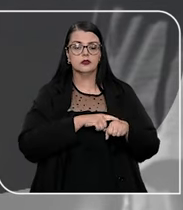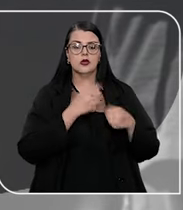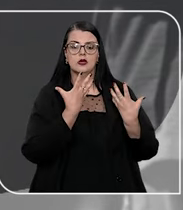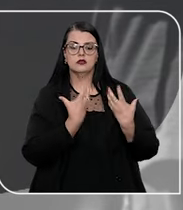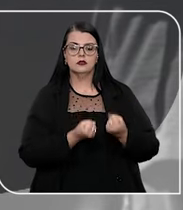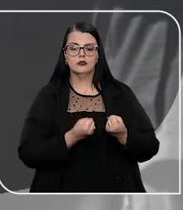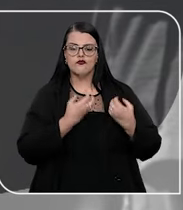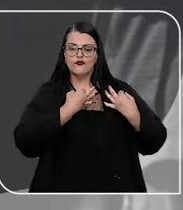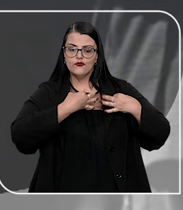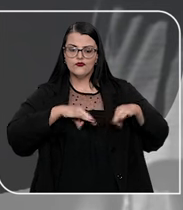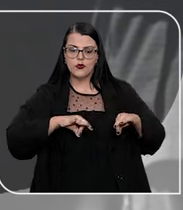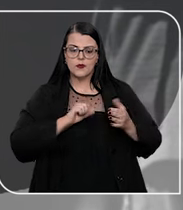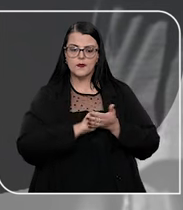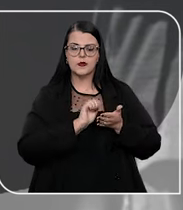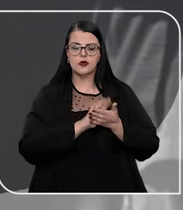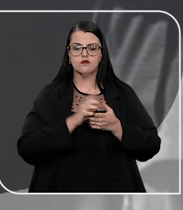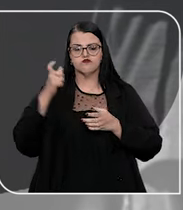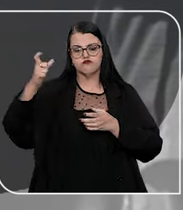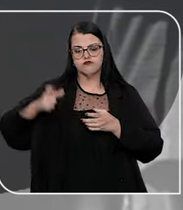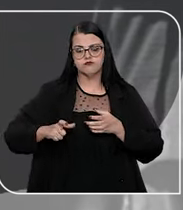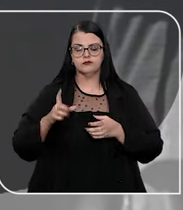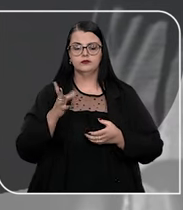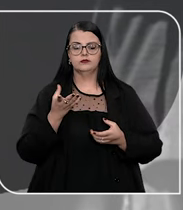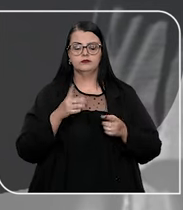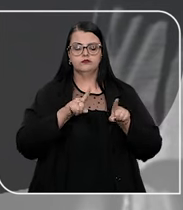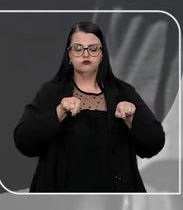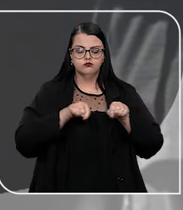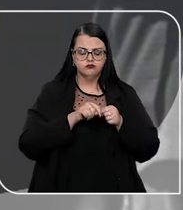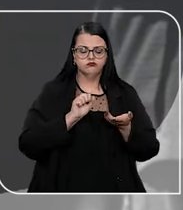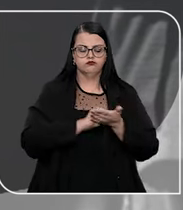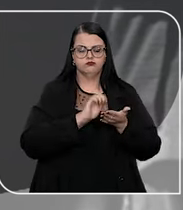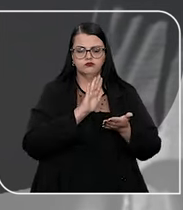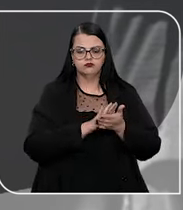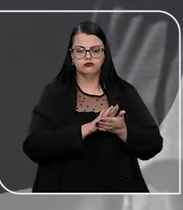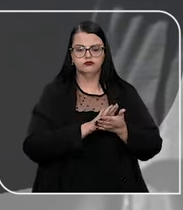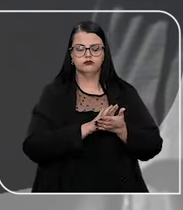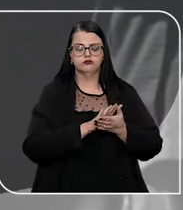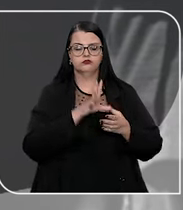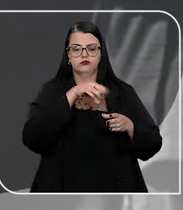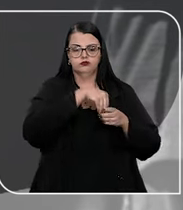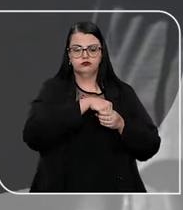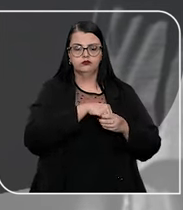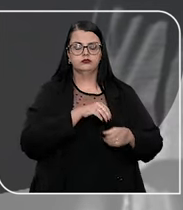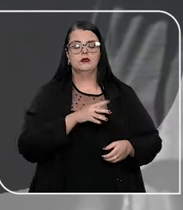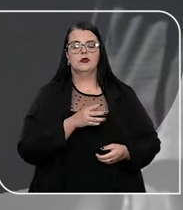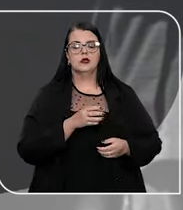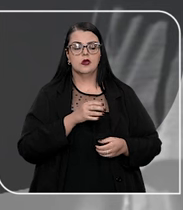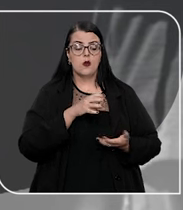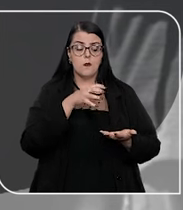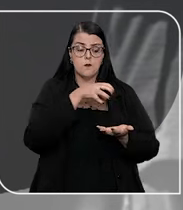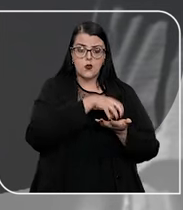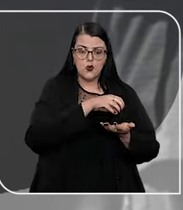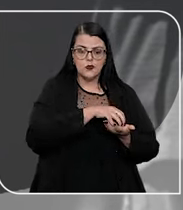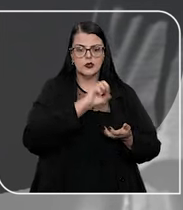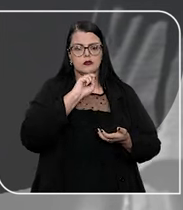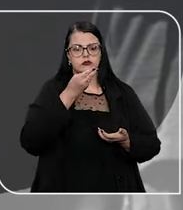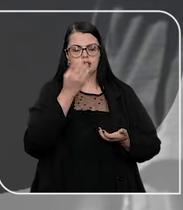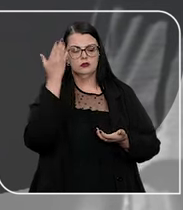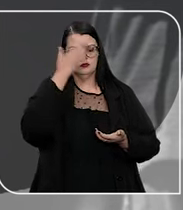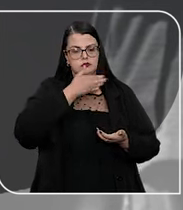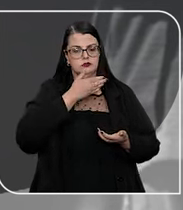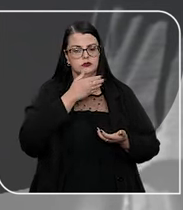válidas se feitas formalmente em locais oficiais e documentadas dentro de um estabelecimento público e